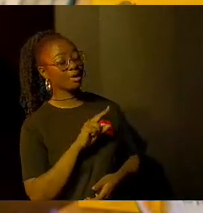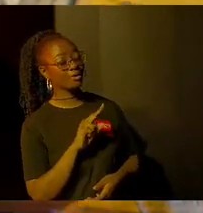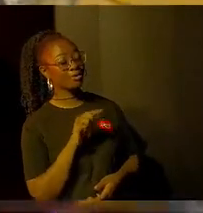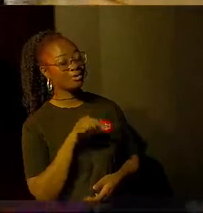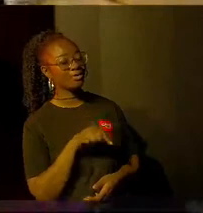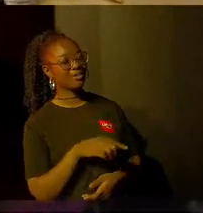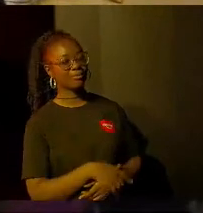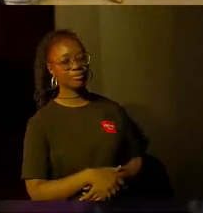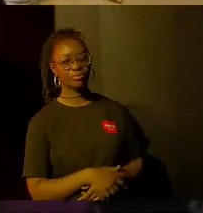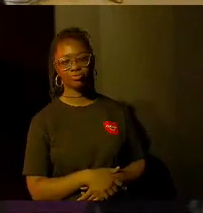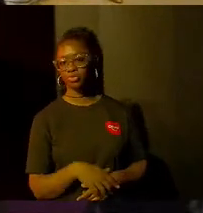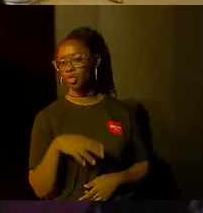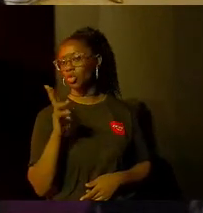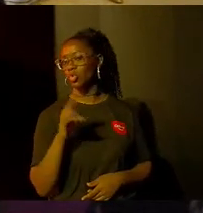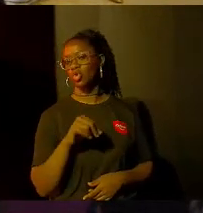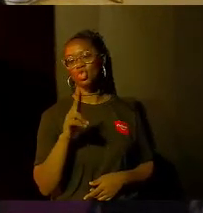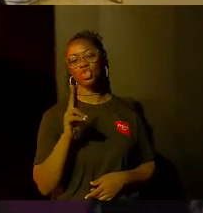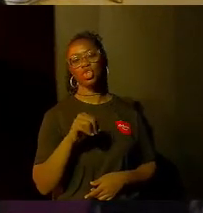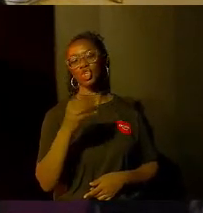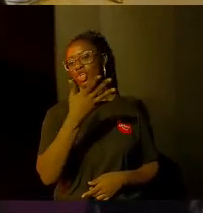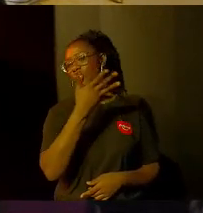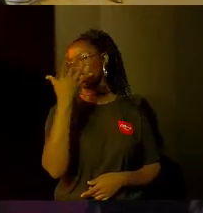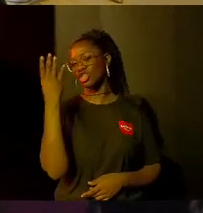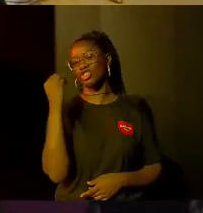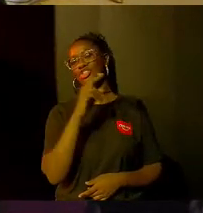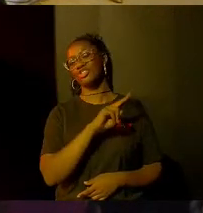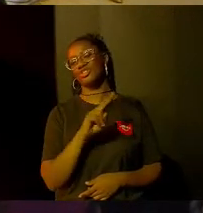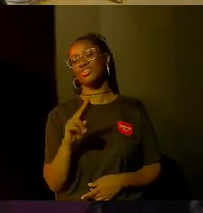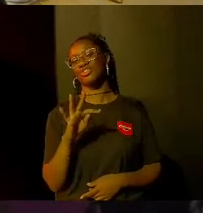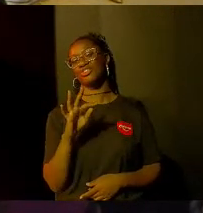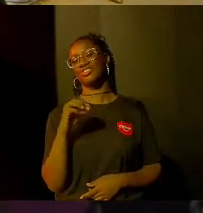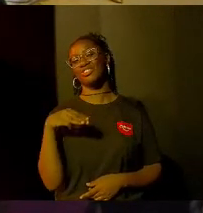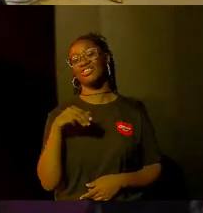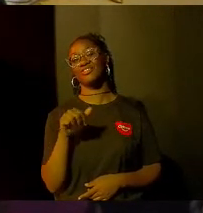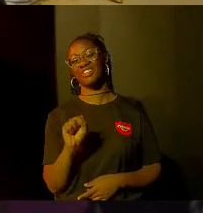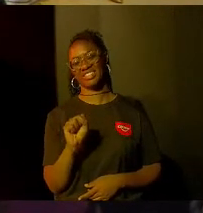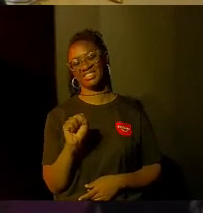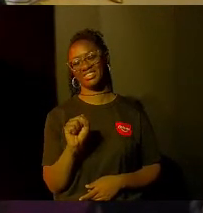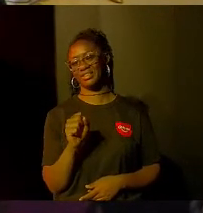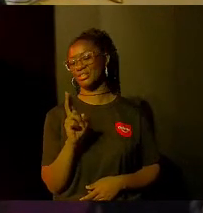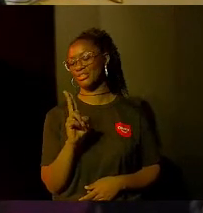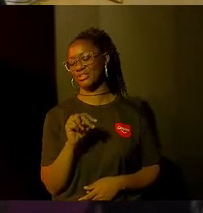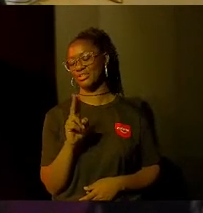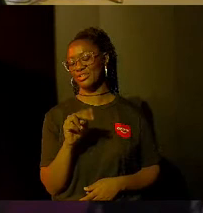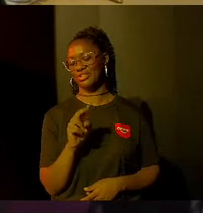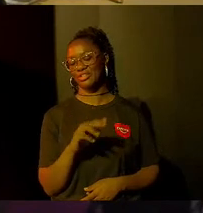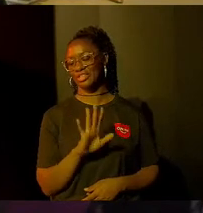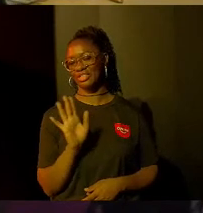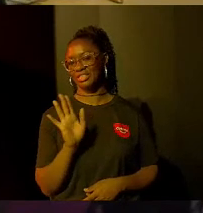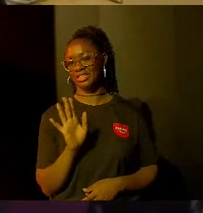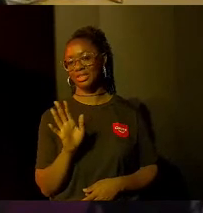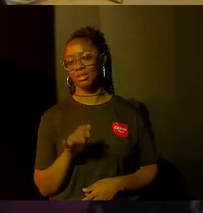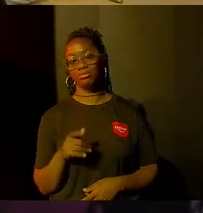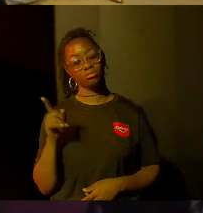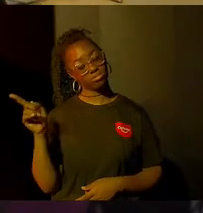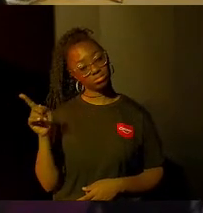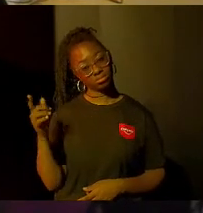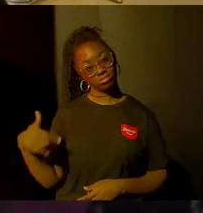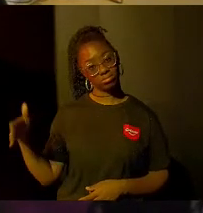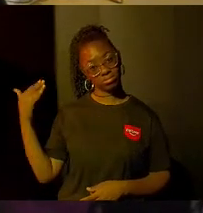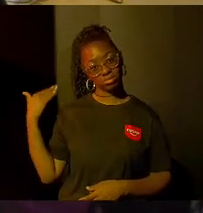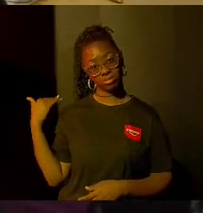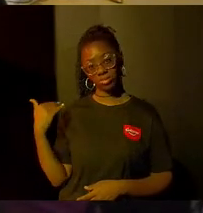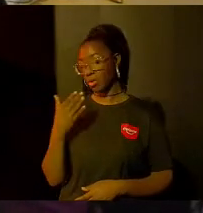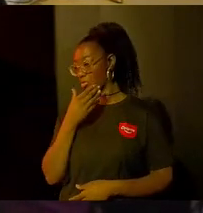nunca mais esqueci do nome do Thomas e nesse momento o meu